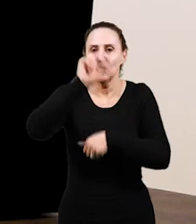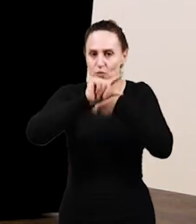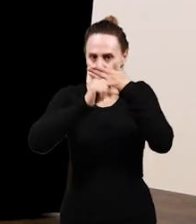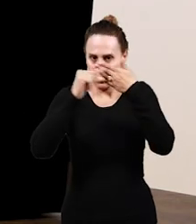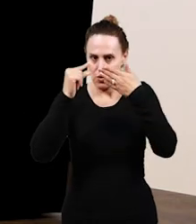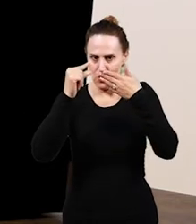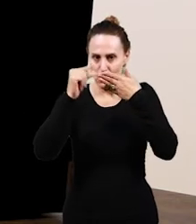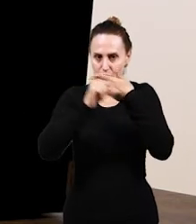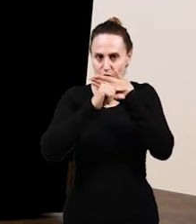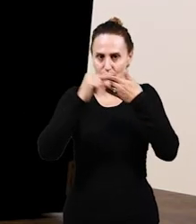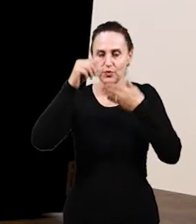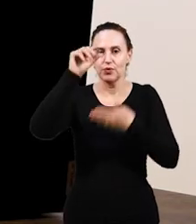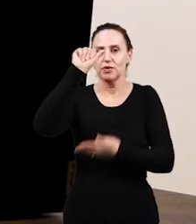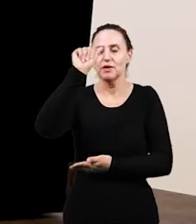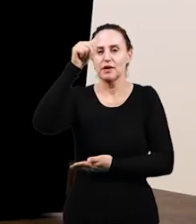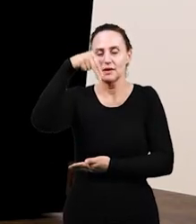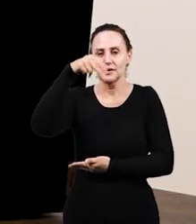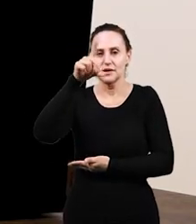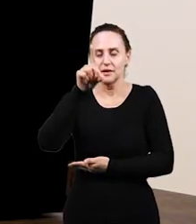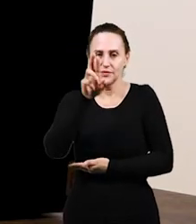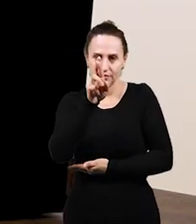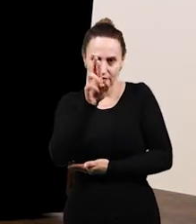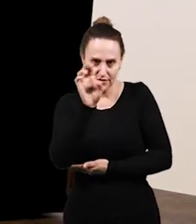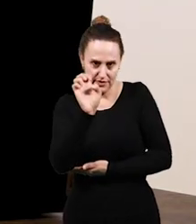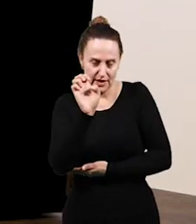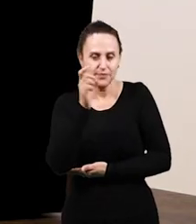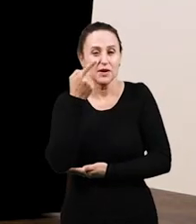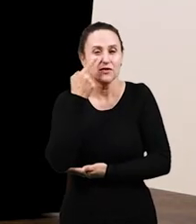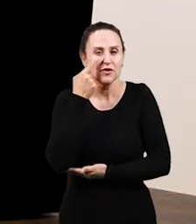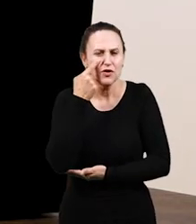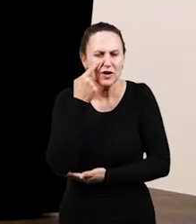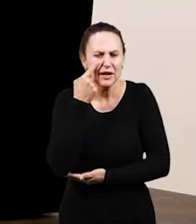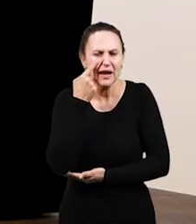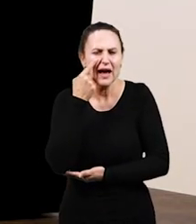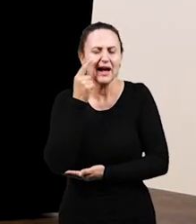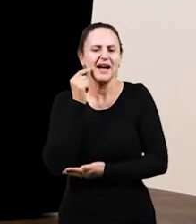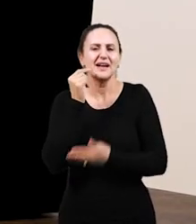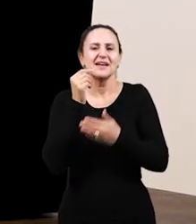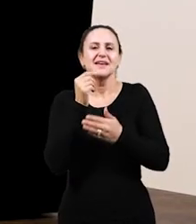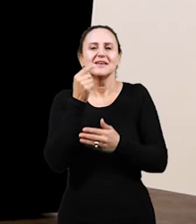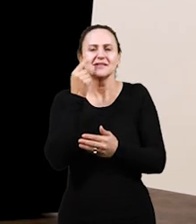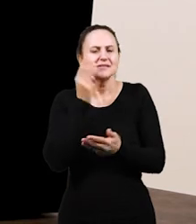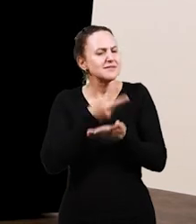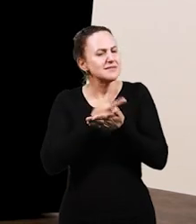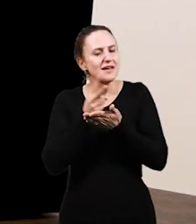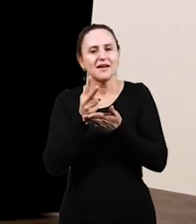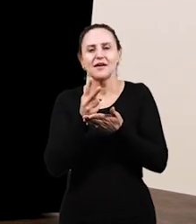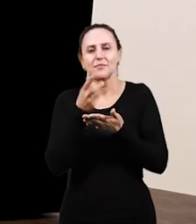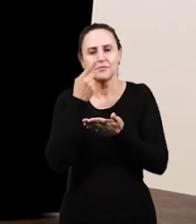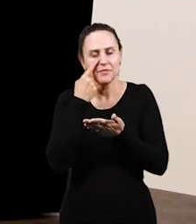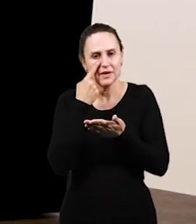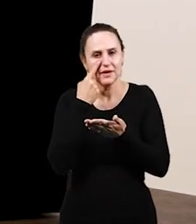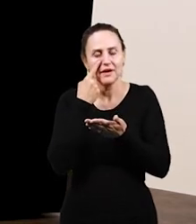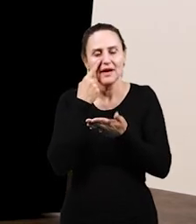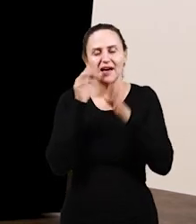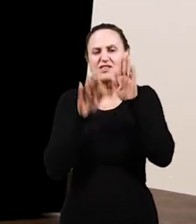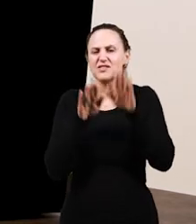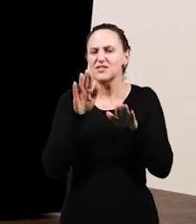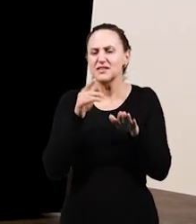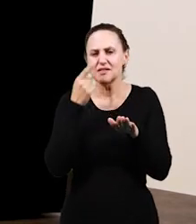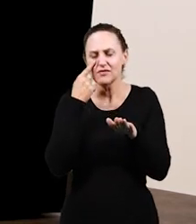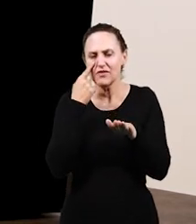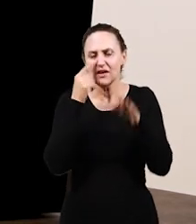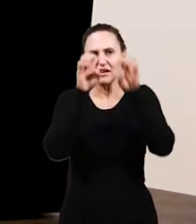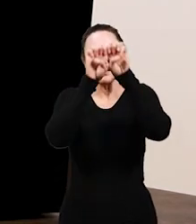uma palhaça até quando a gente vai lá olhar nos manuais linguísticas eu sou o Martin me aparece como estruturalista